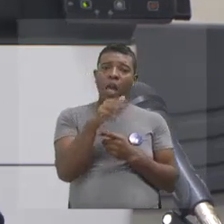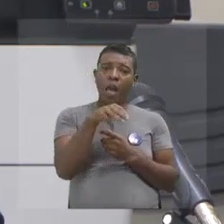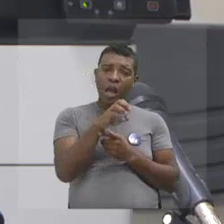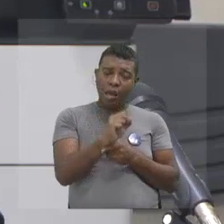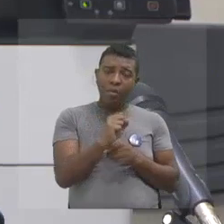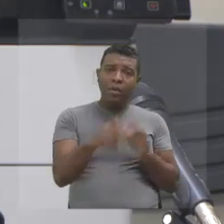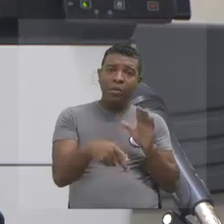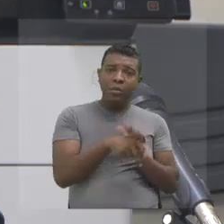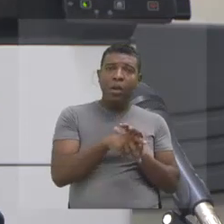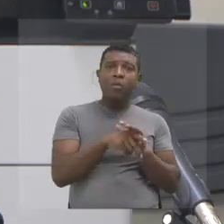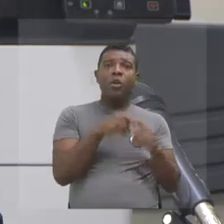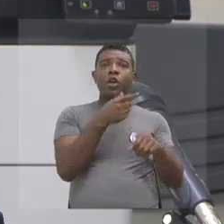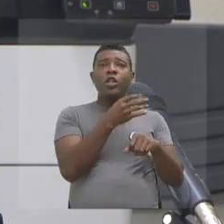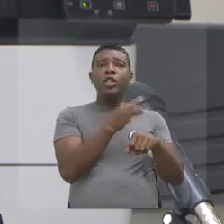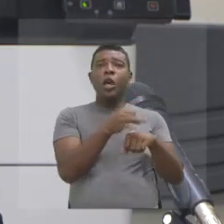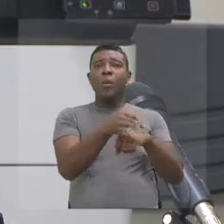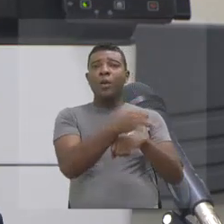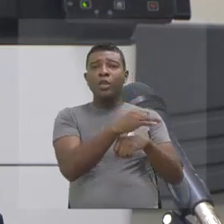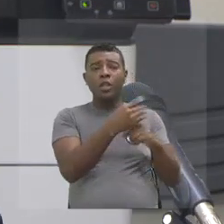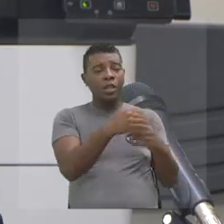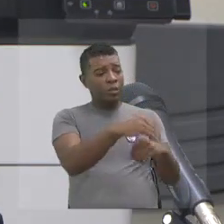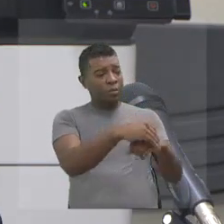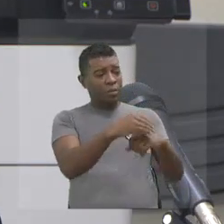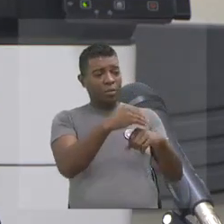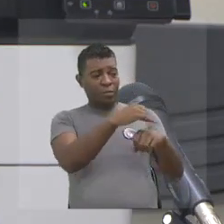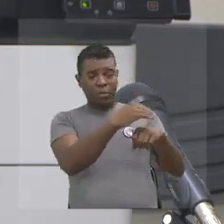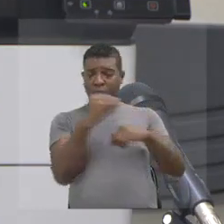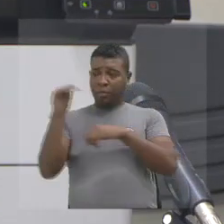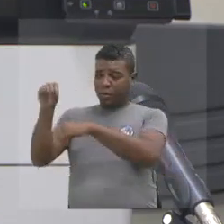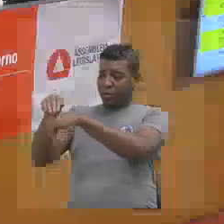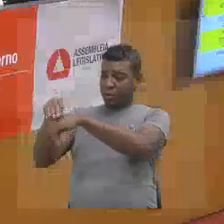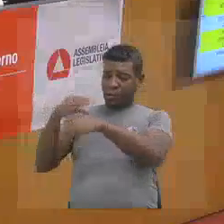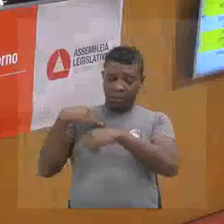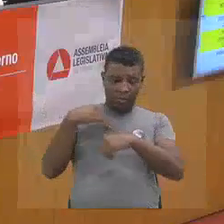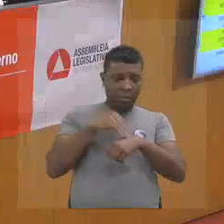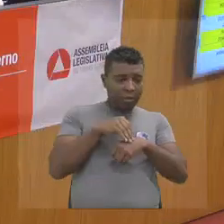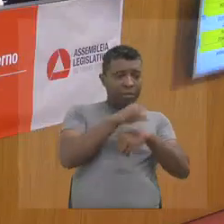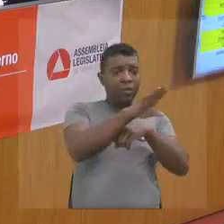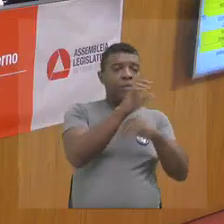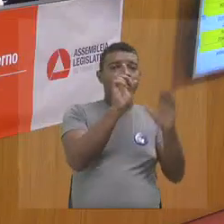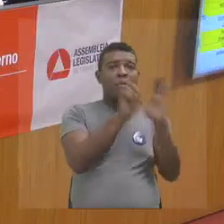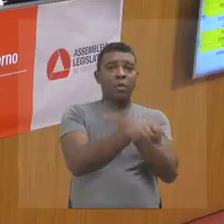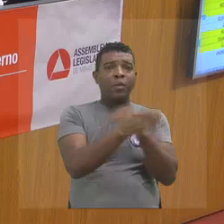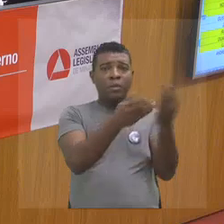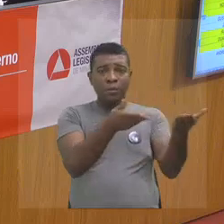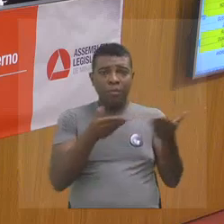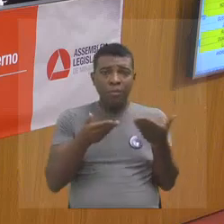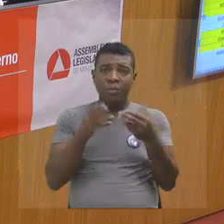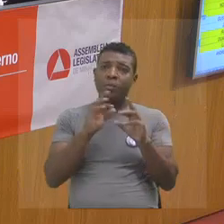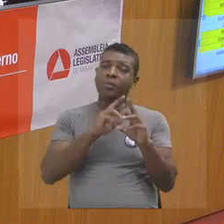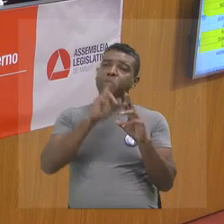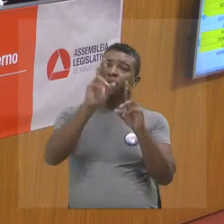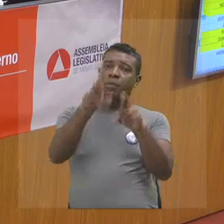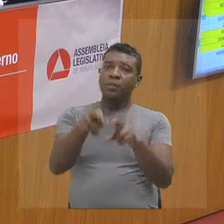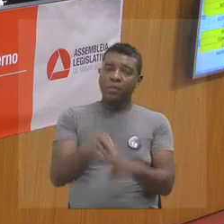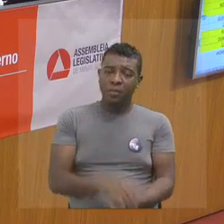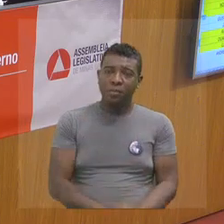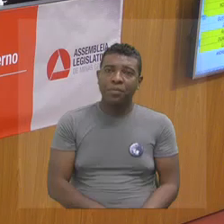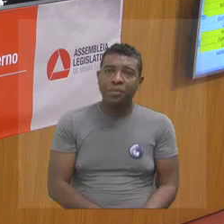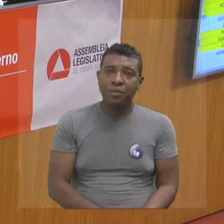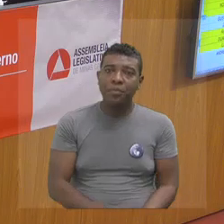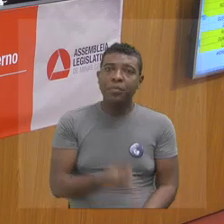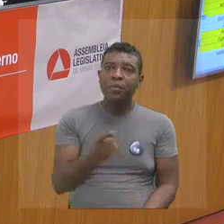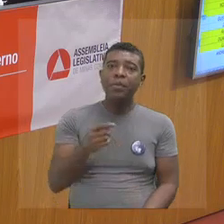Diamantina que me sugere essa pergunta que eu passo a senhora para resposta obrigado Deputado hortebish tem a palavra secretária